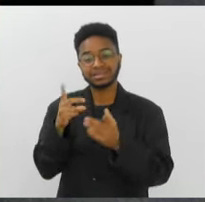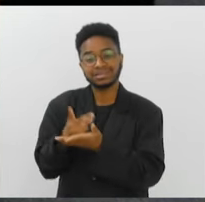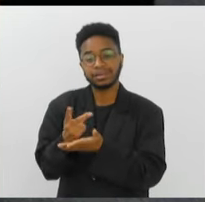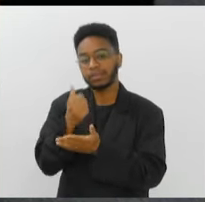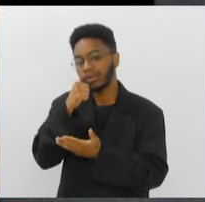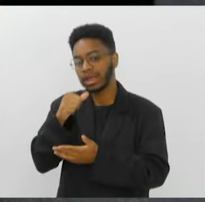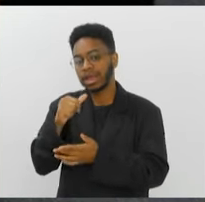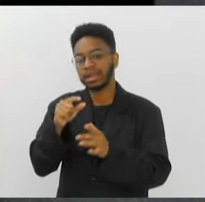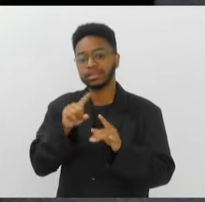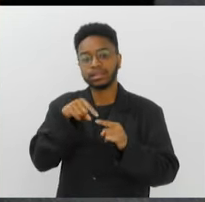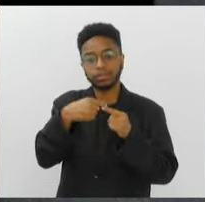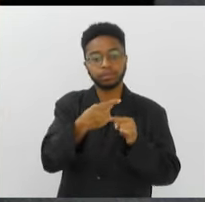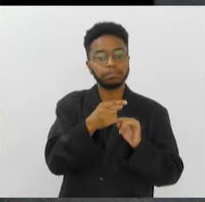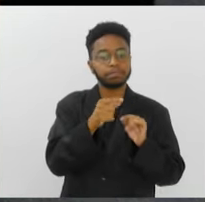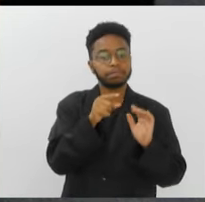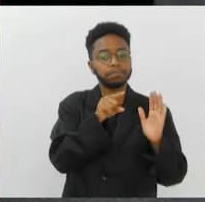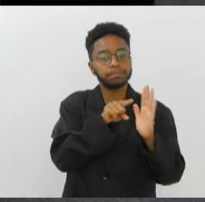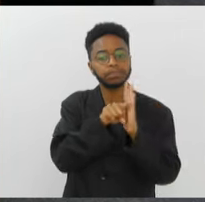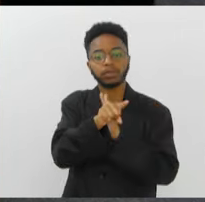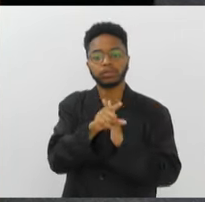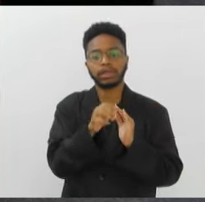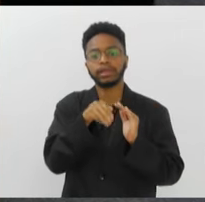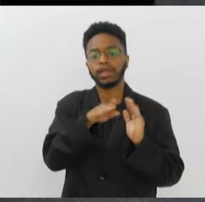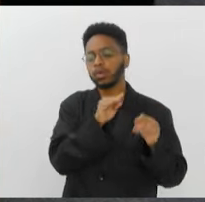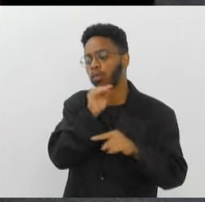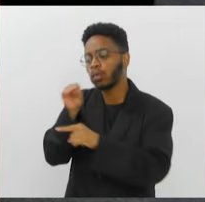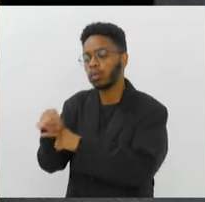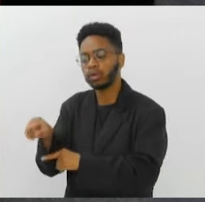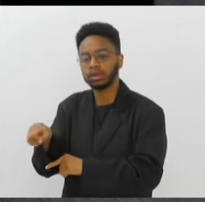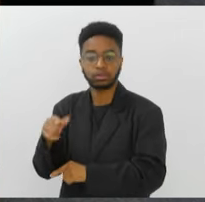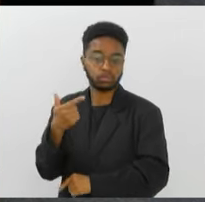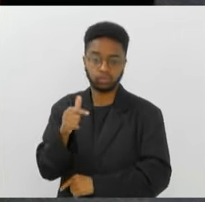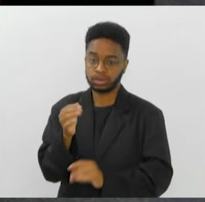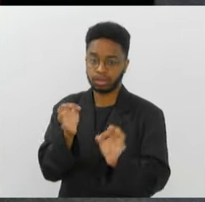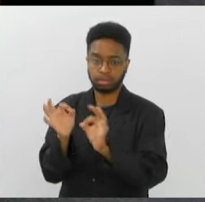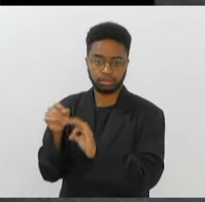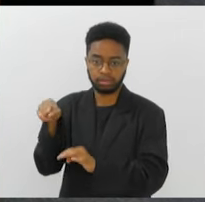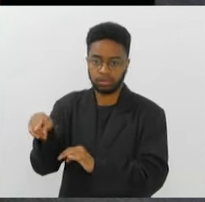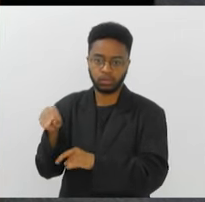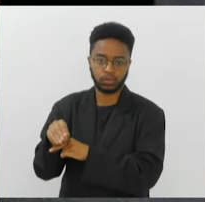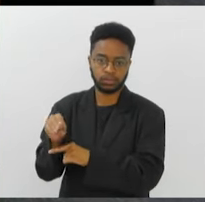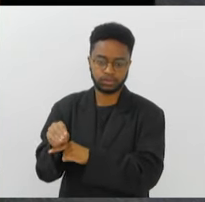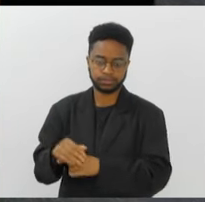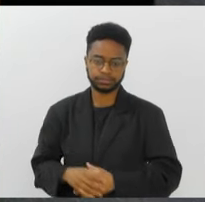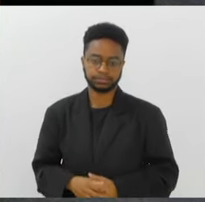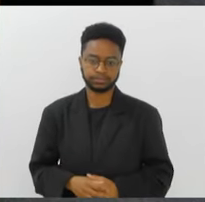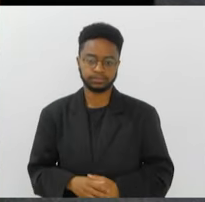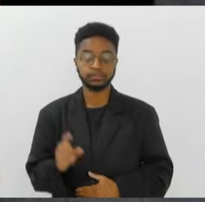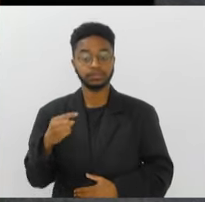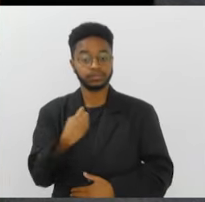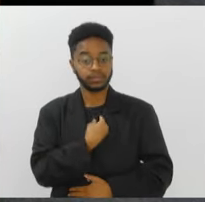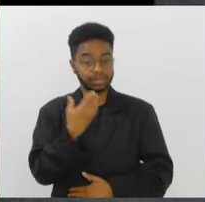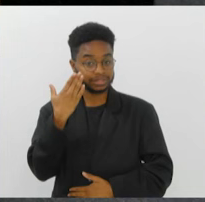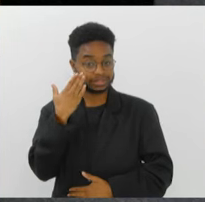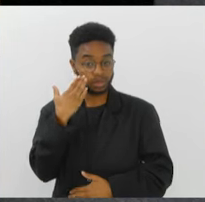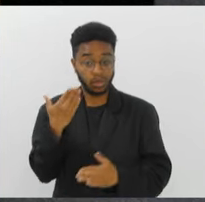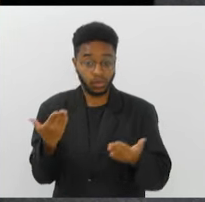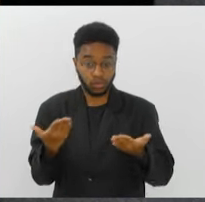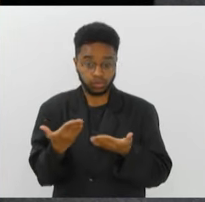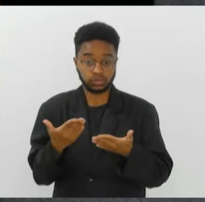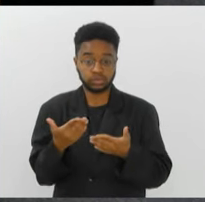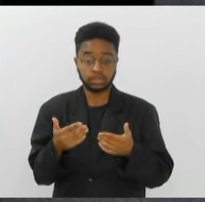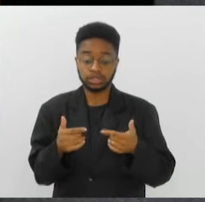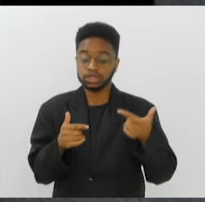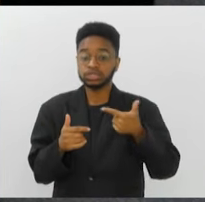cuida dessa mulher? Quem cuida dessa mãe? E não tinha nunca ninguém cuidando. A gente sabe que hoje a segunda maior causa